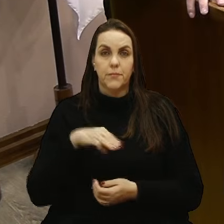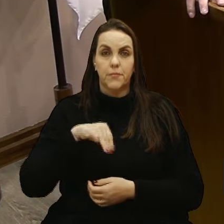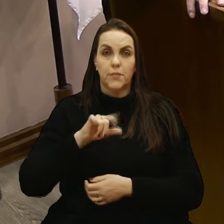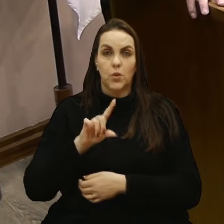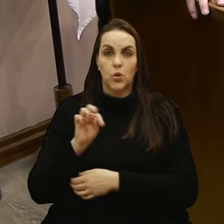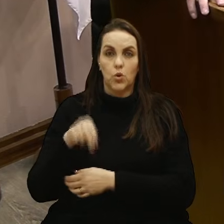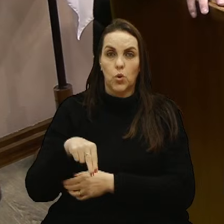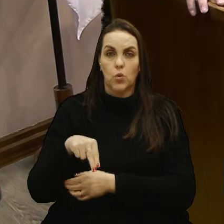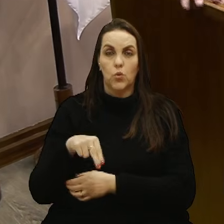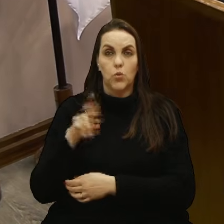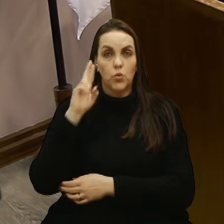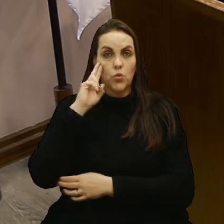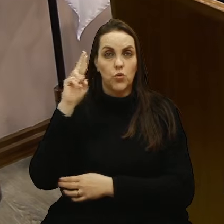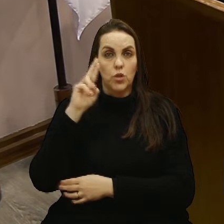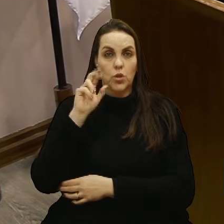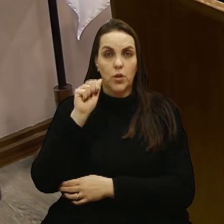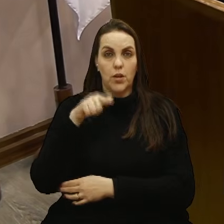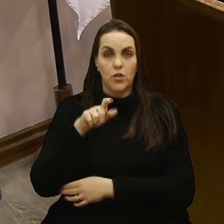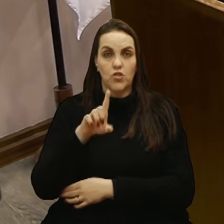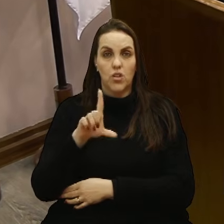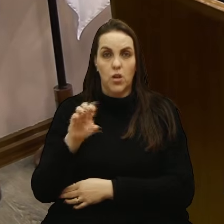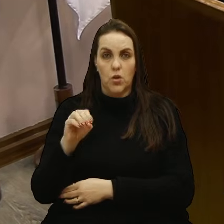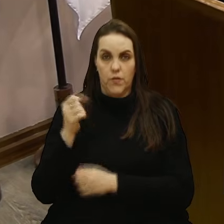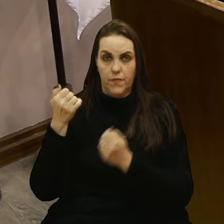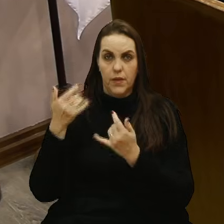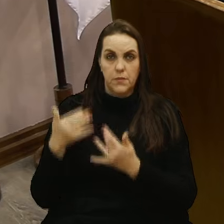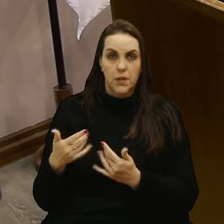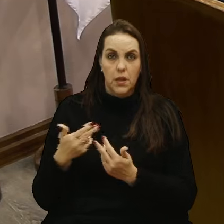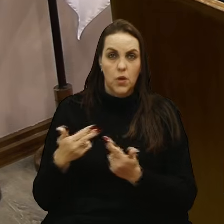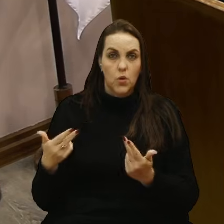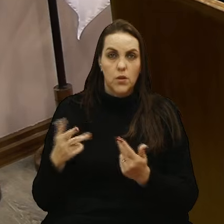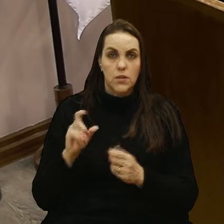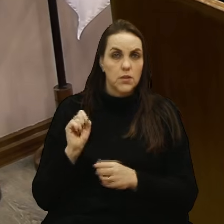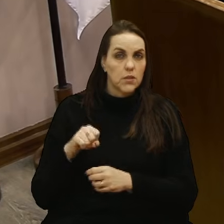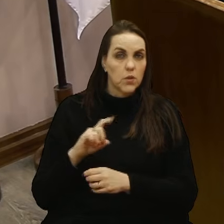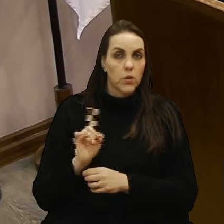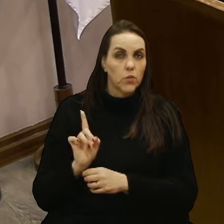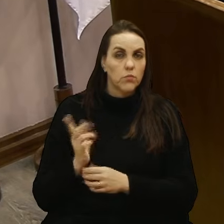Ângelo falará também? Eu gostaria que o Ângelo colocasse,